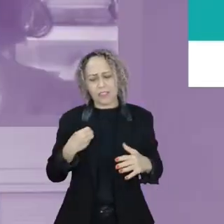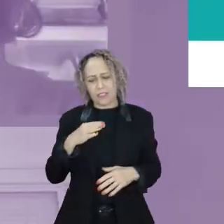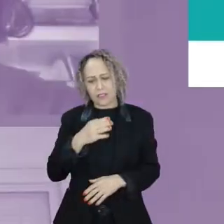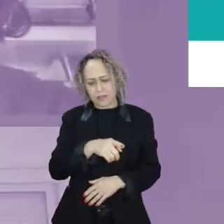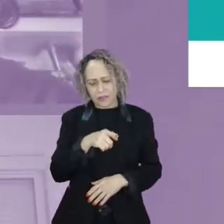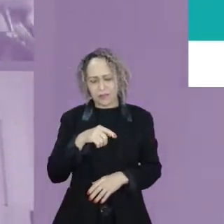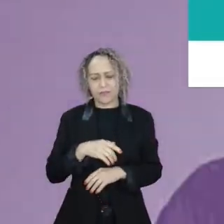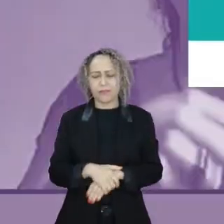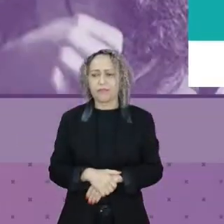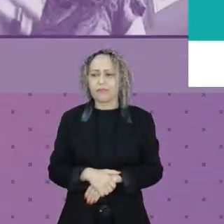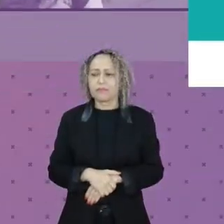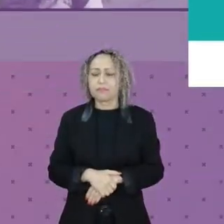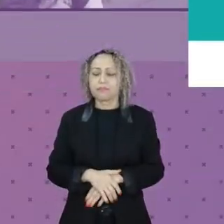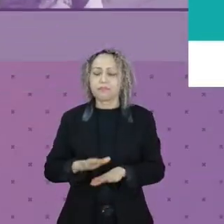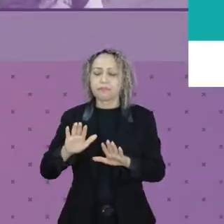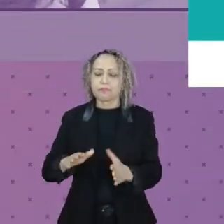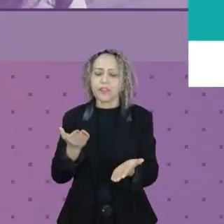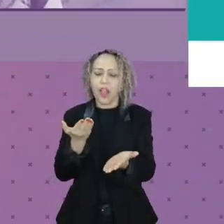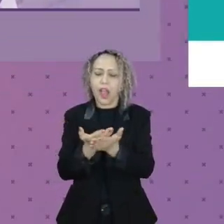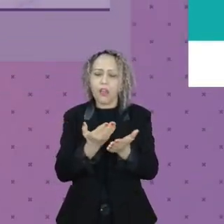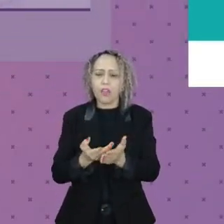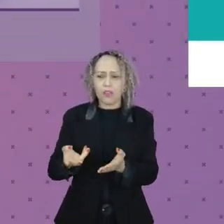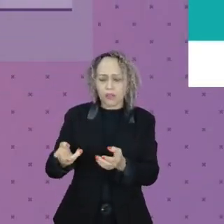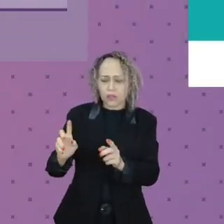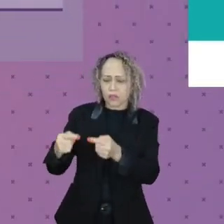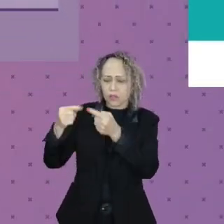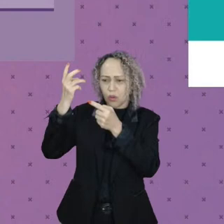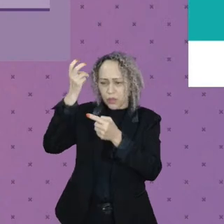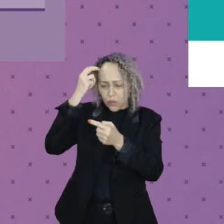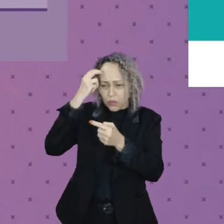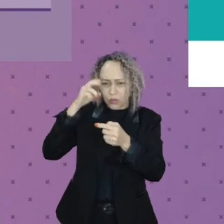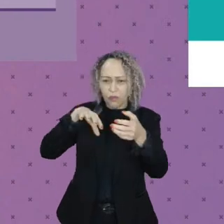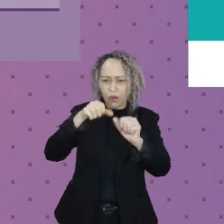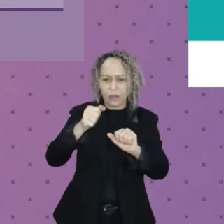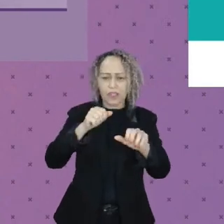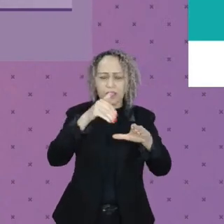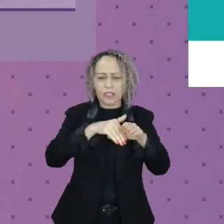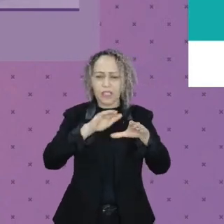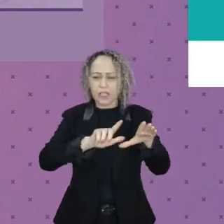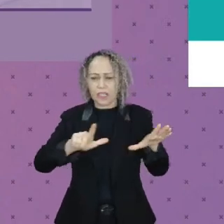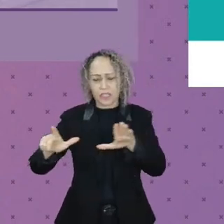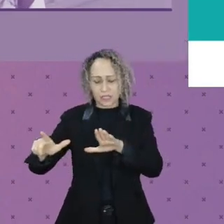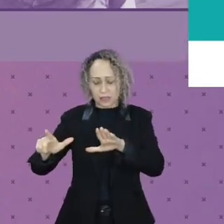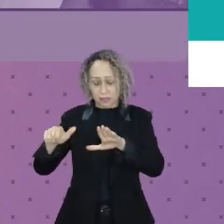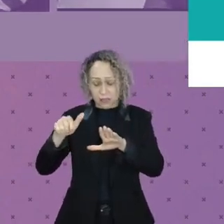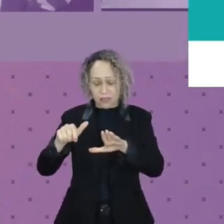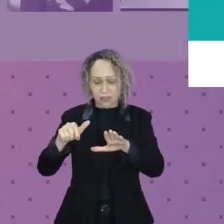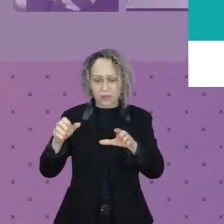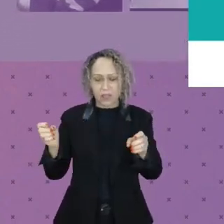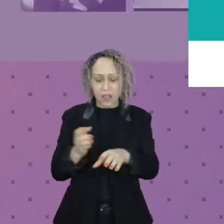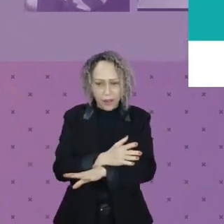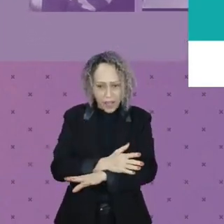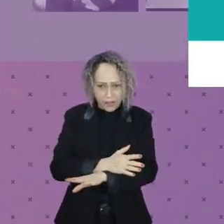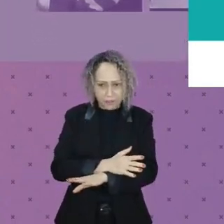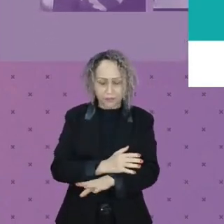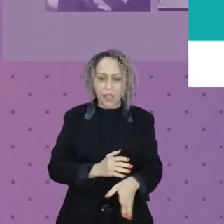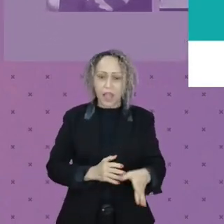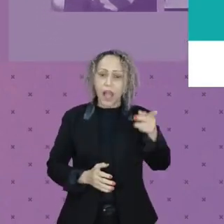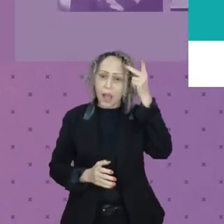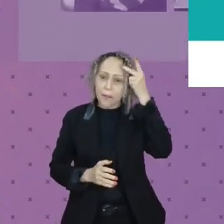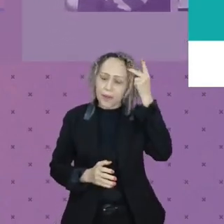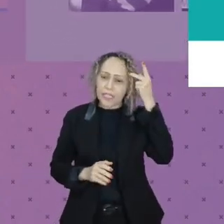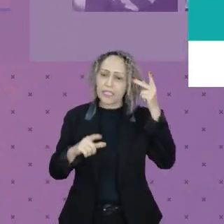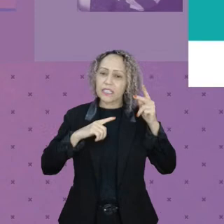As aulas sobre cultura do TV Elas por Elas Formação Eleições dessa semana chegaram ao fim. Amanhã você acompanha uma roda